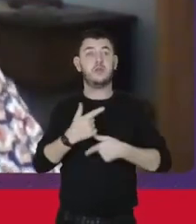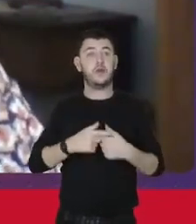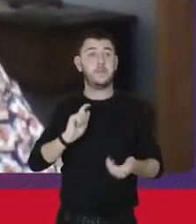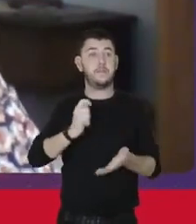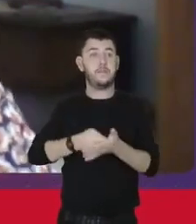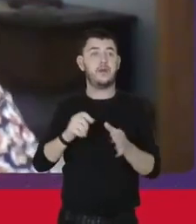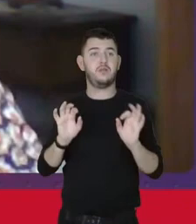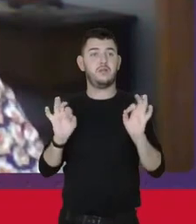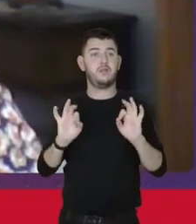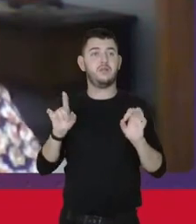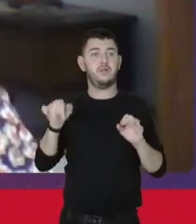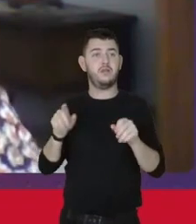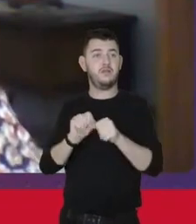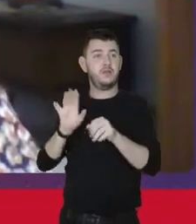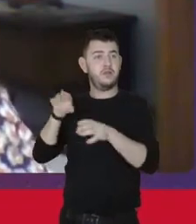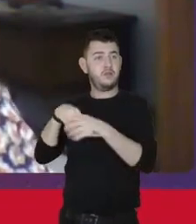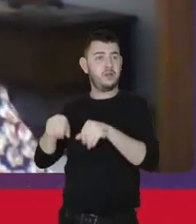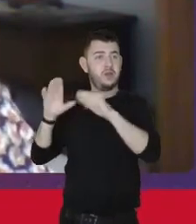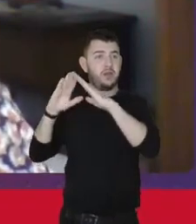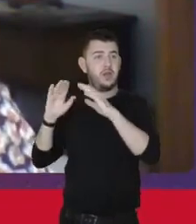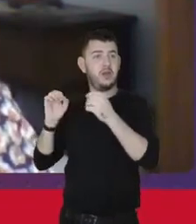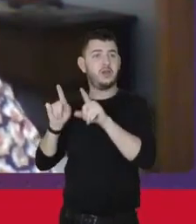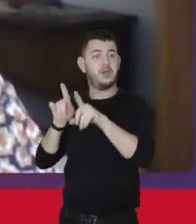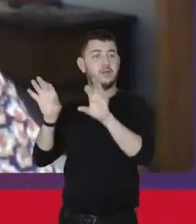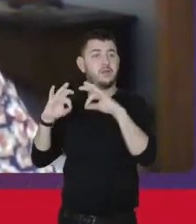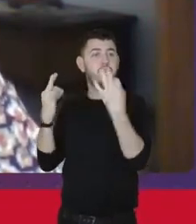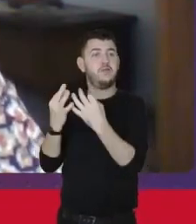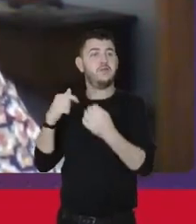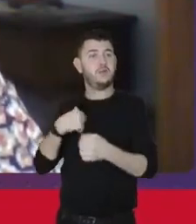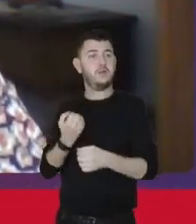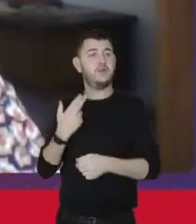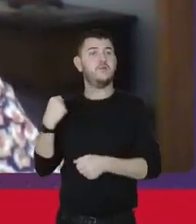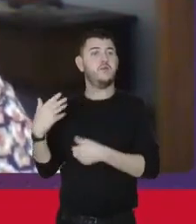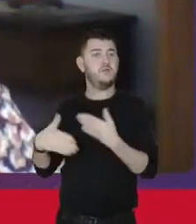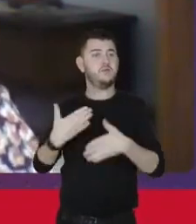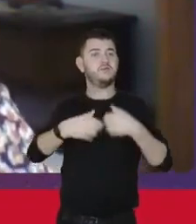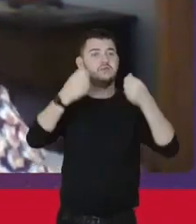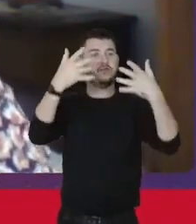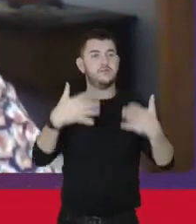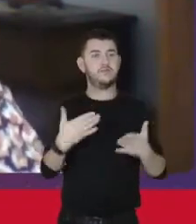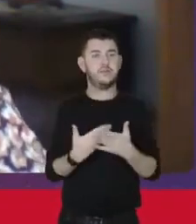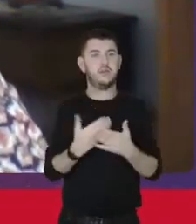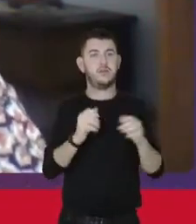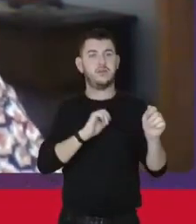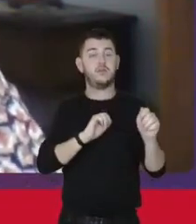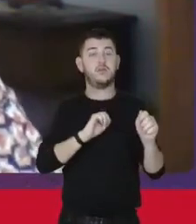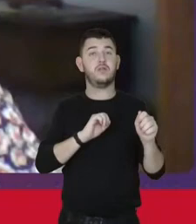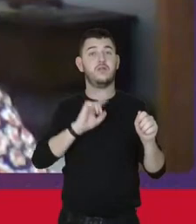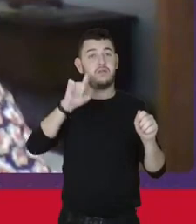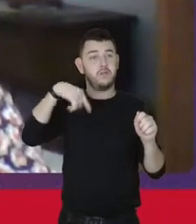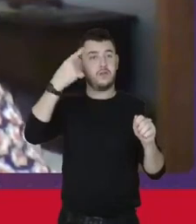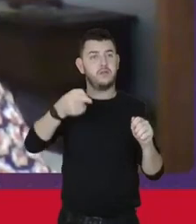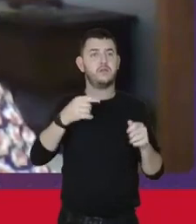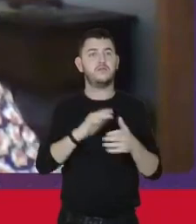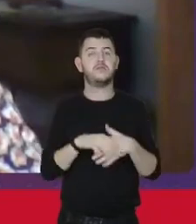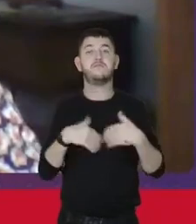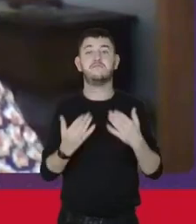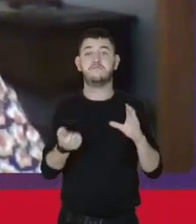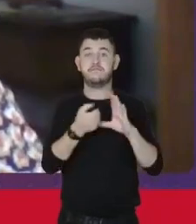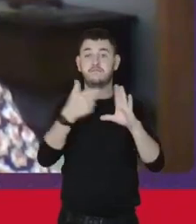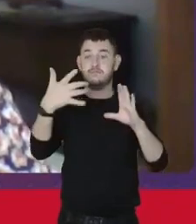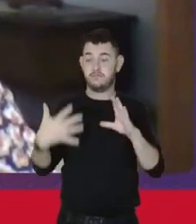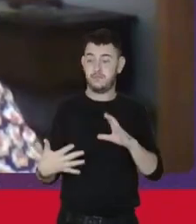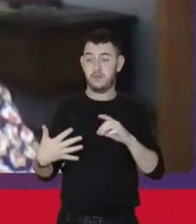famílias, no âmbito das casas, de que eu vou tratar mais adiante na próxima aula. Então, e tem um outro aspecto